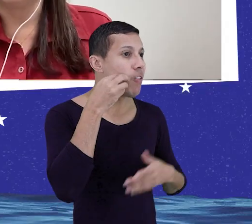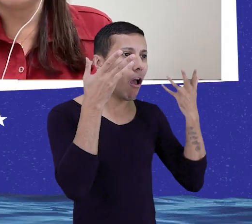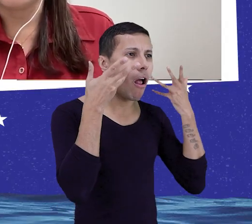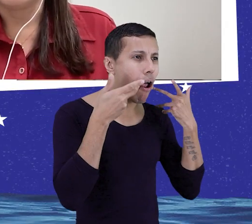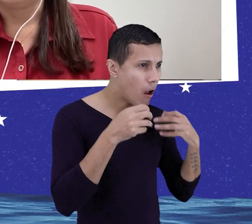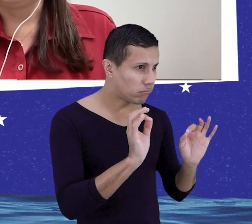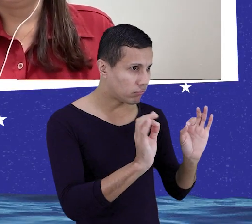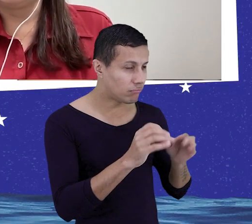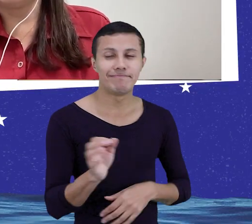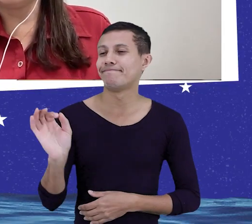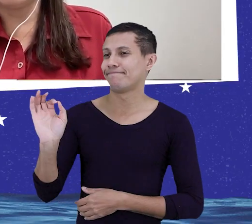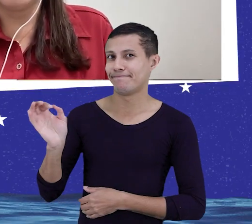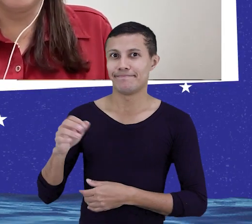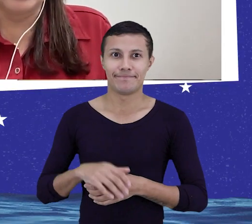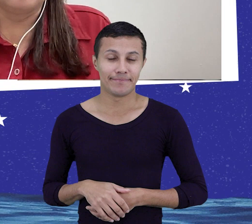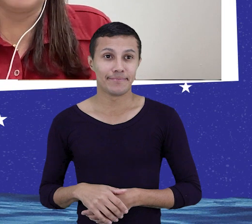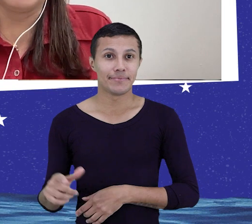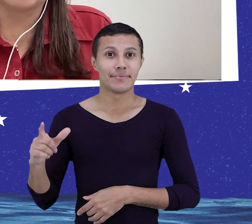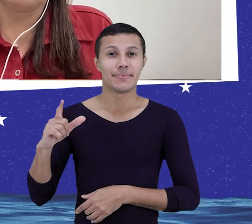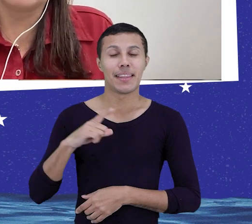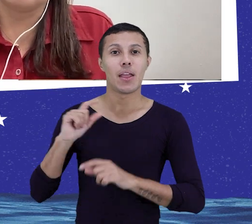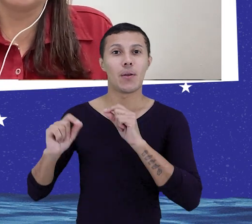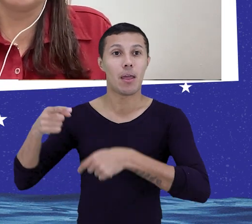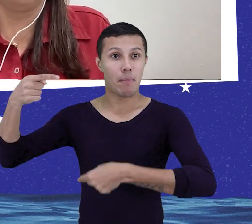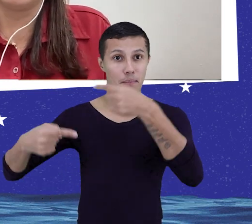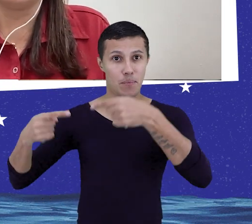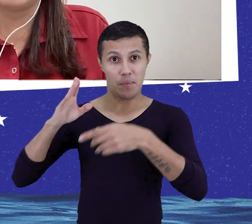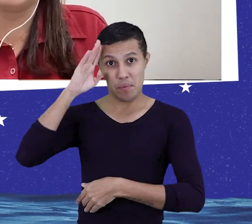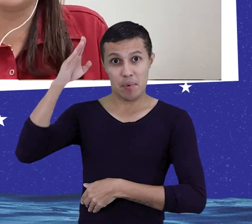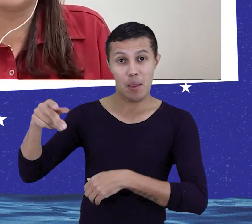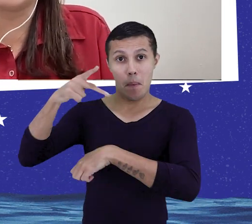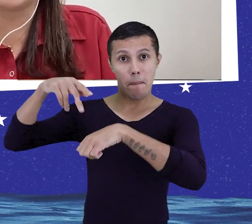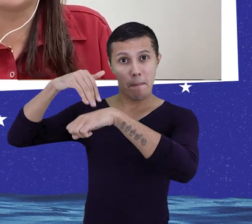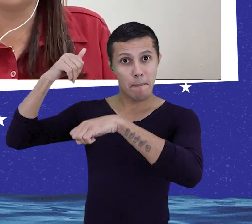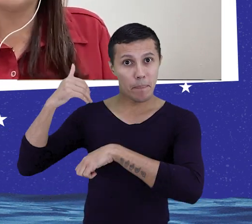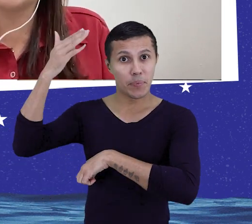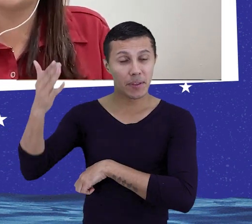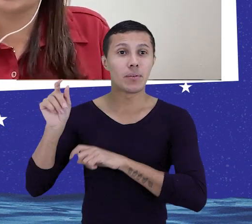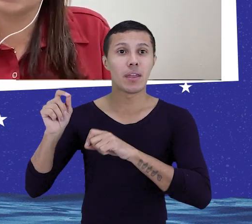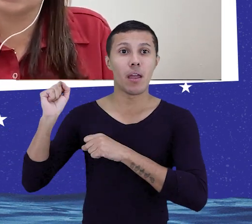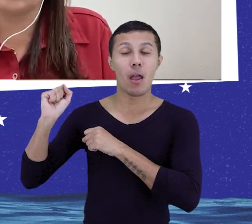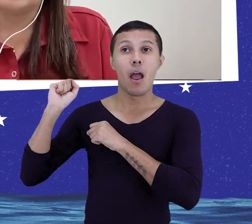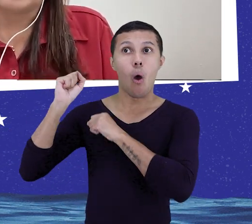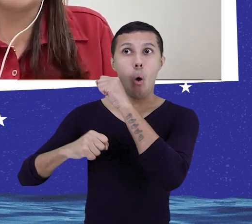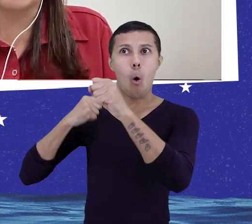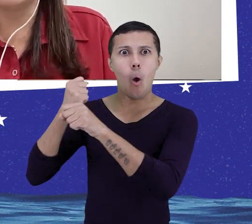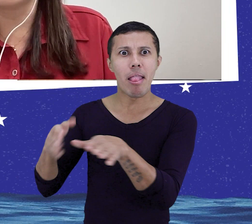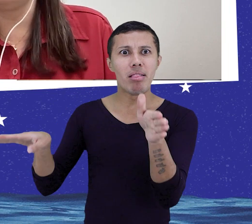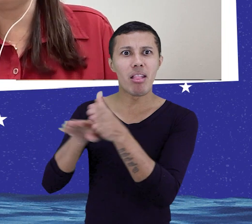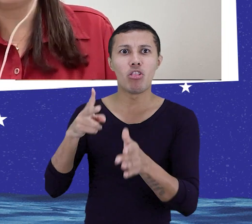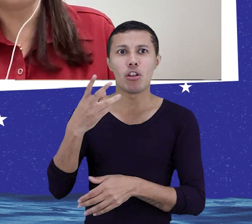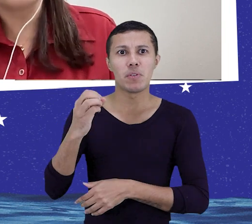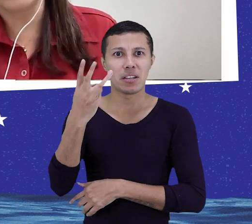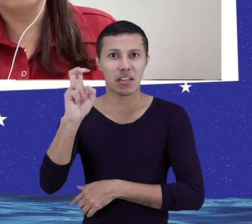animais. Isso. Existe uma política, principalmente fora do país, Patrícia, que até 2035 as